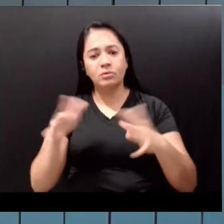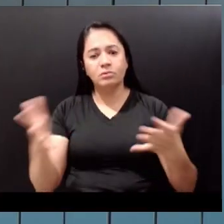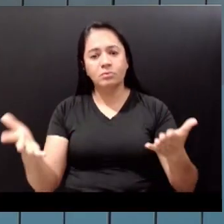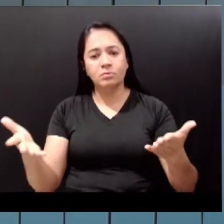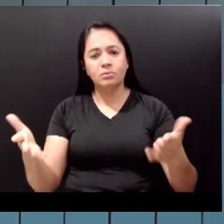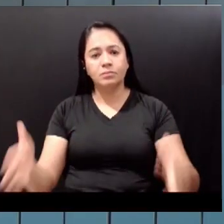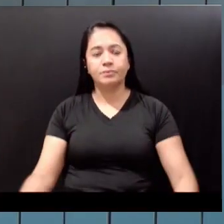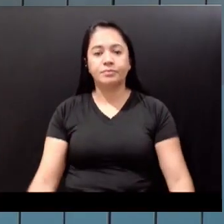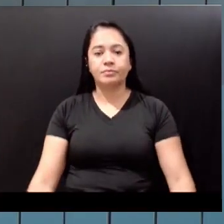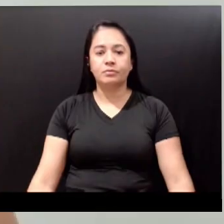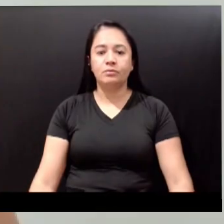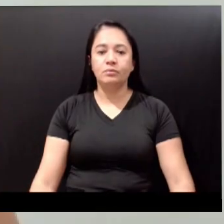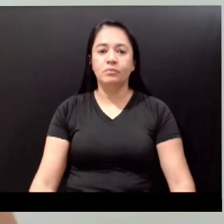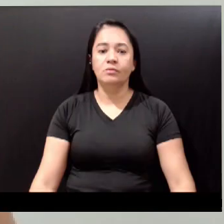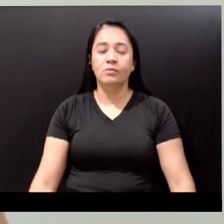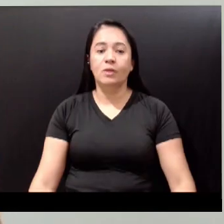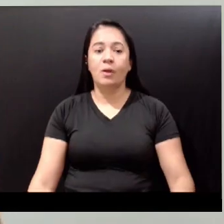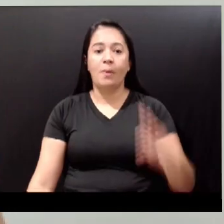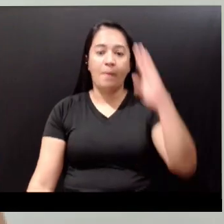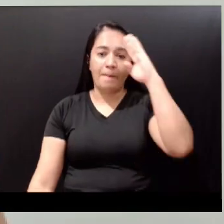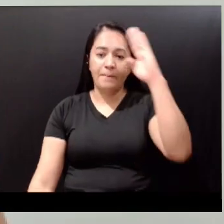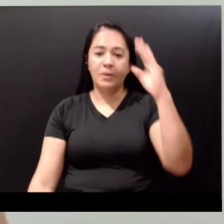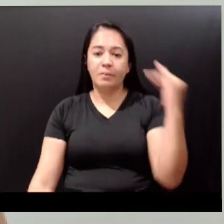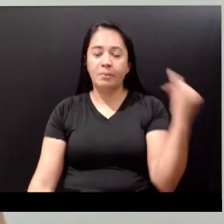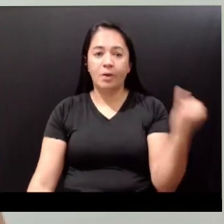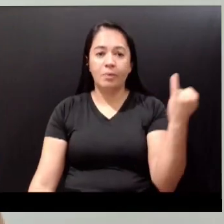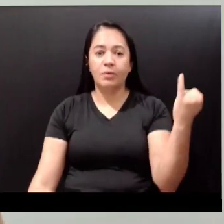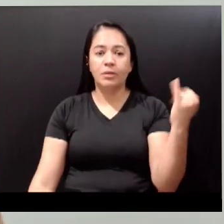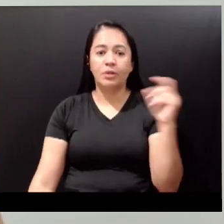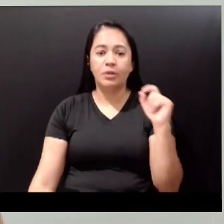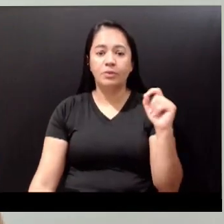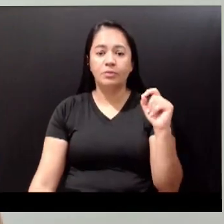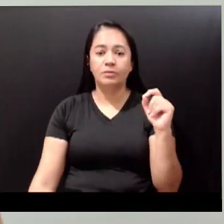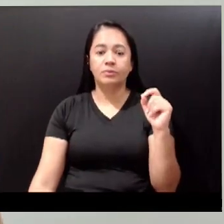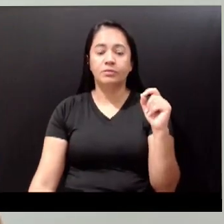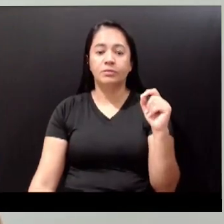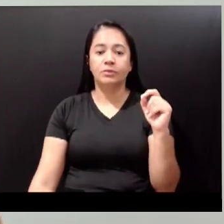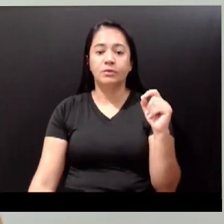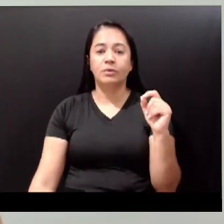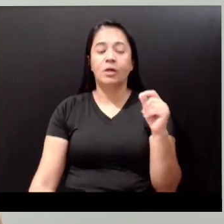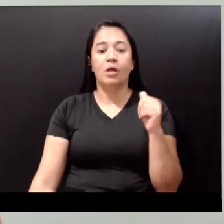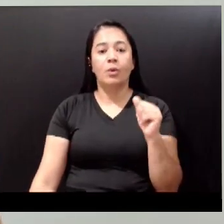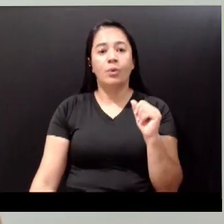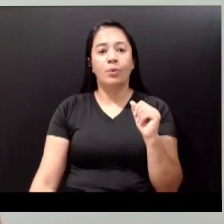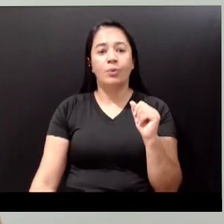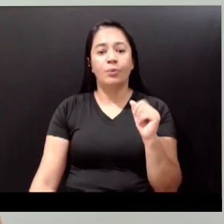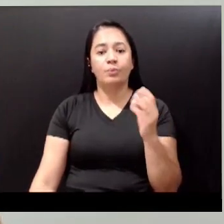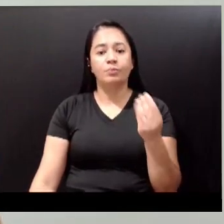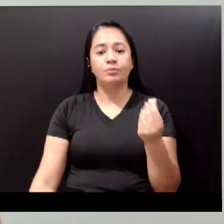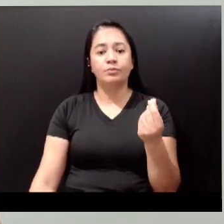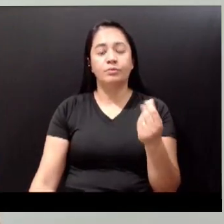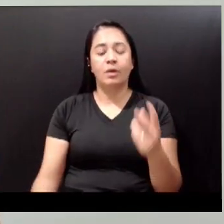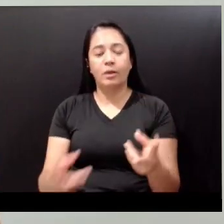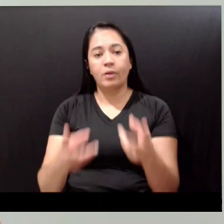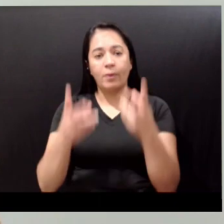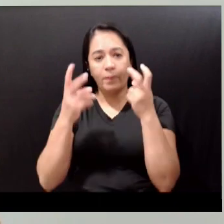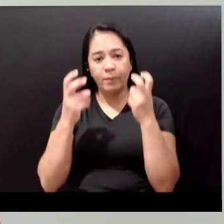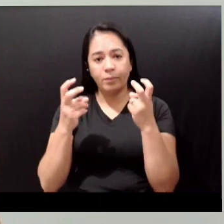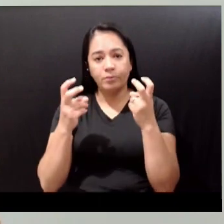movimento? Acho que a principal importância desse movimento e o que ele traz de positivo é